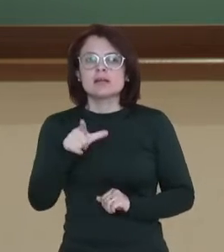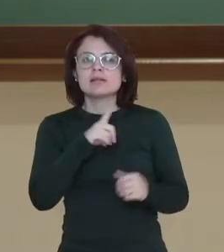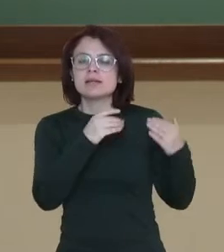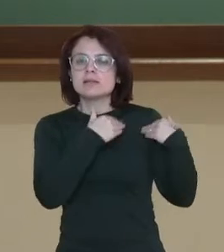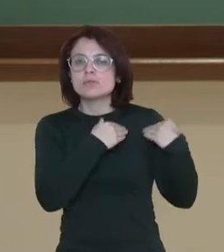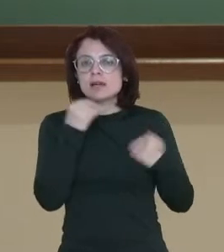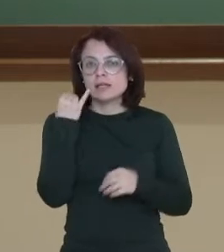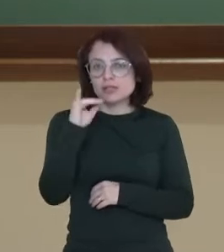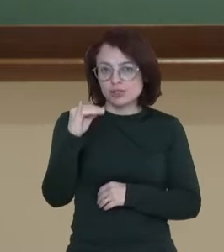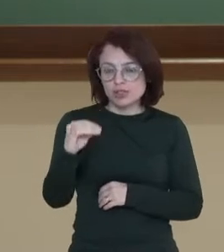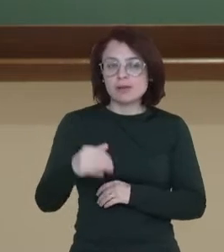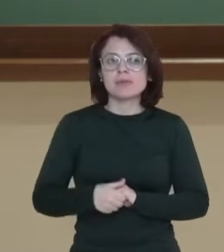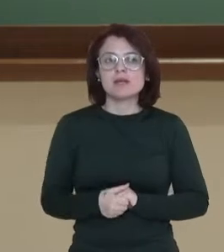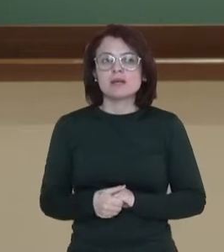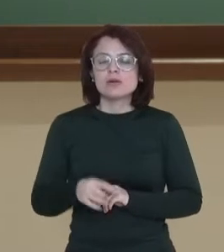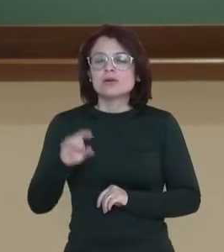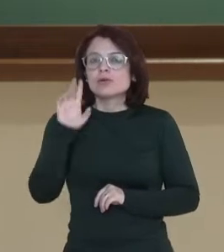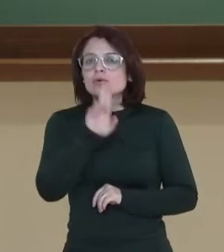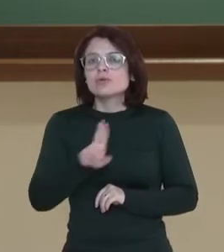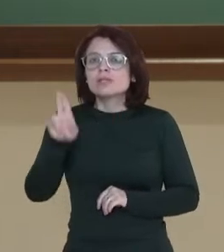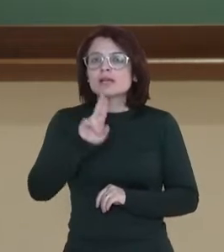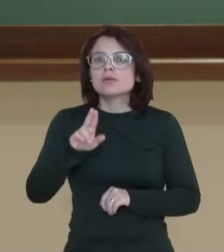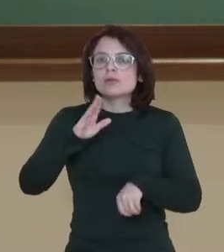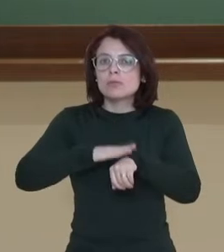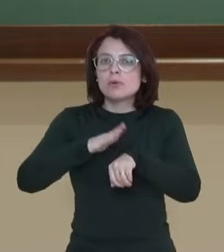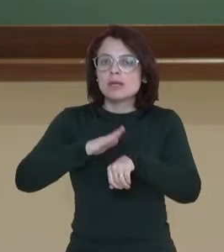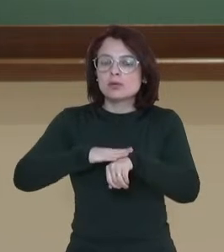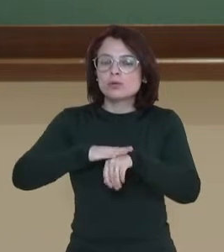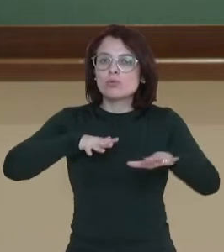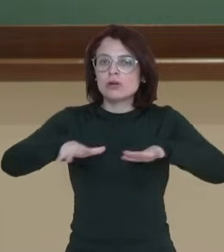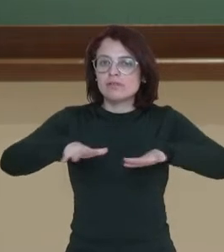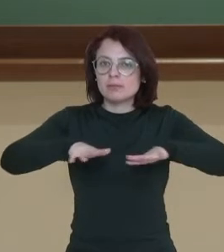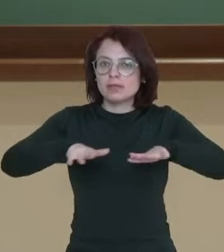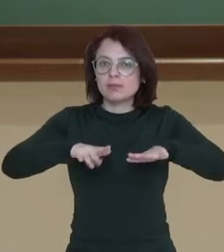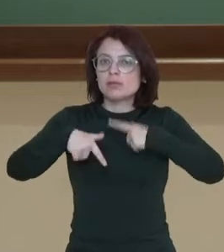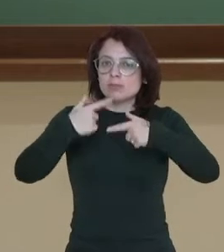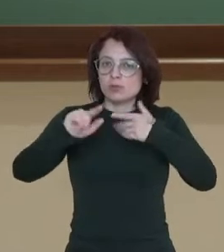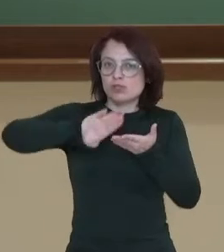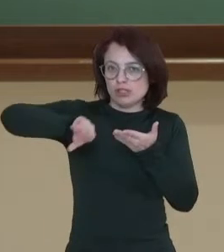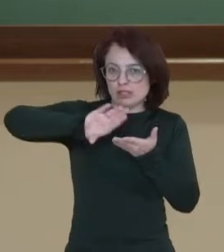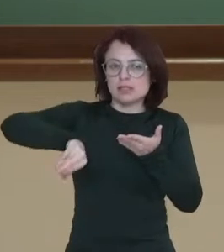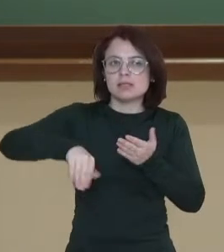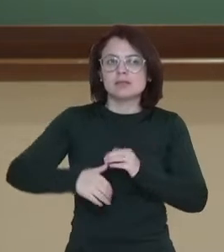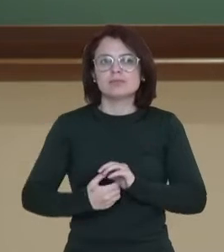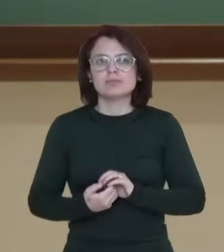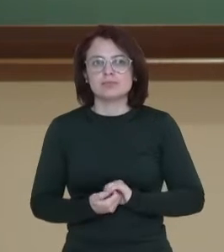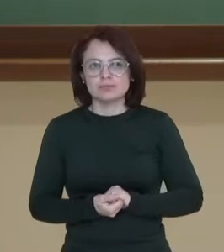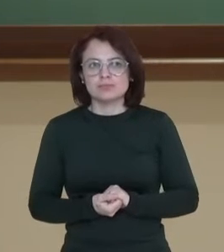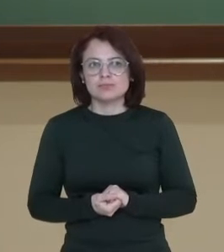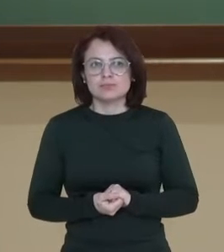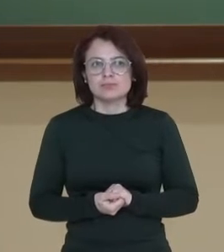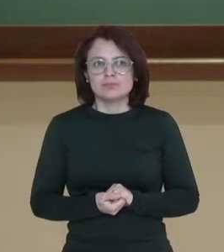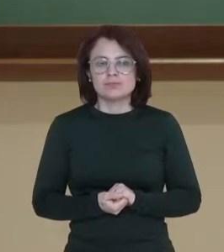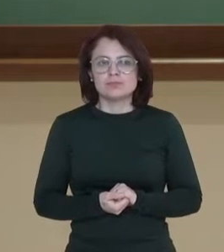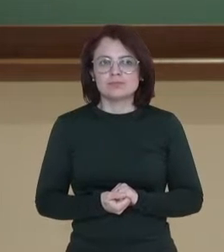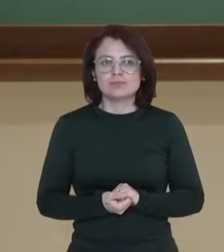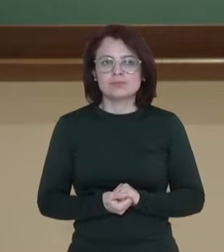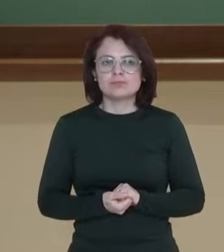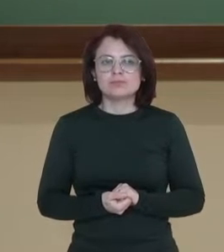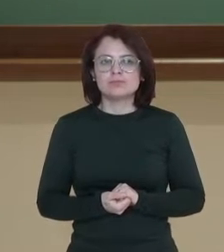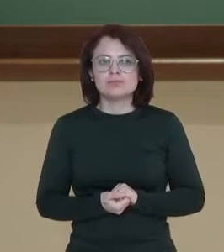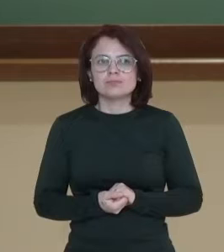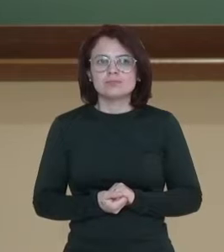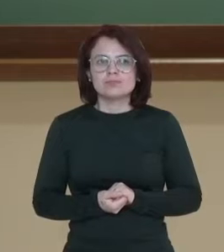é utilizado somente durante o movimento, depois eles são eliminados, tá? A partir do momento que o espermatozoide encontra o